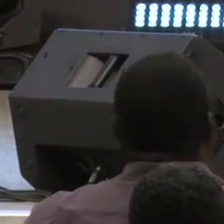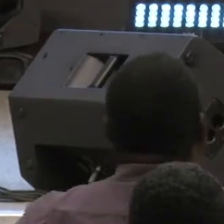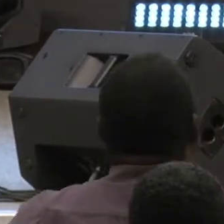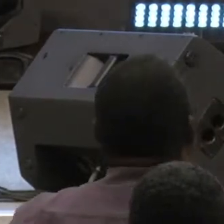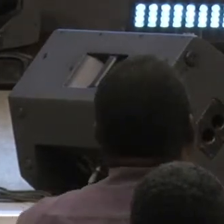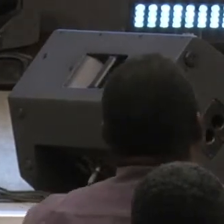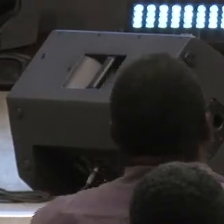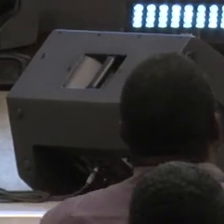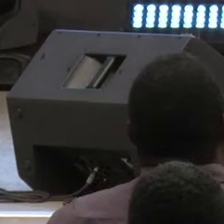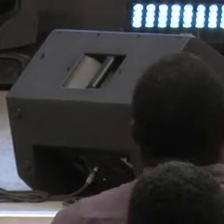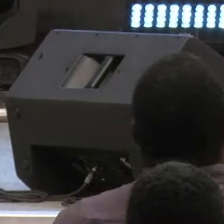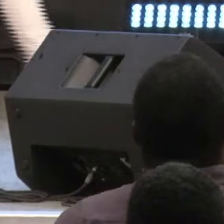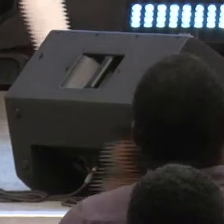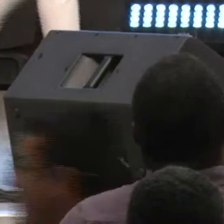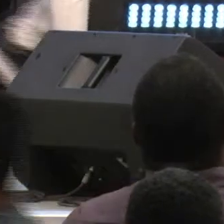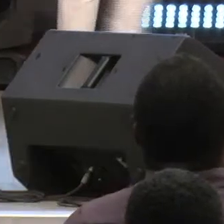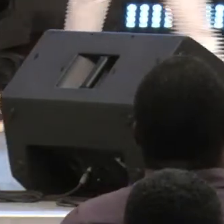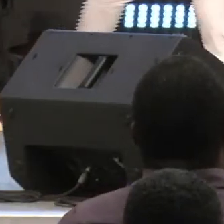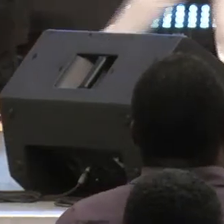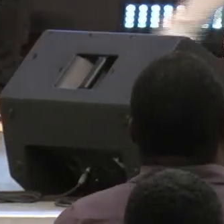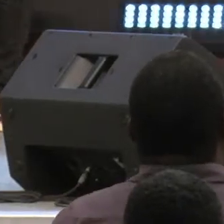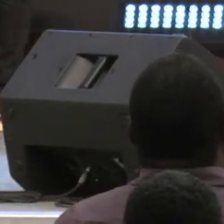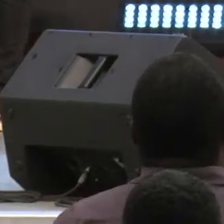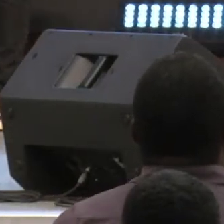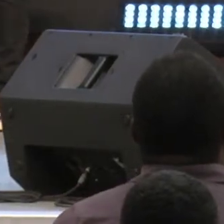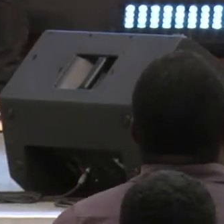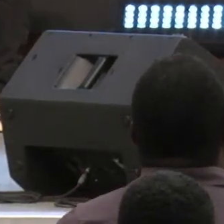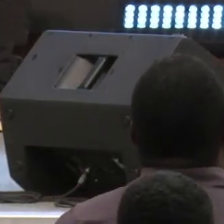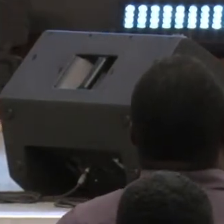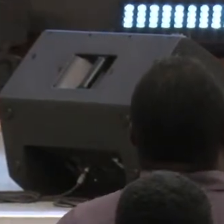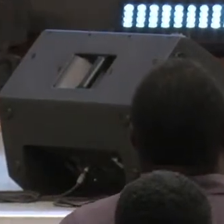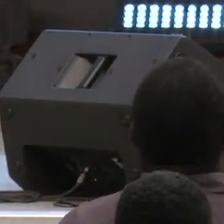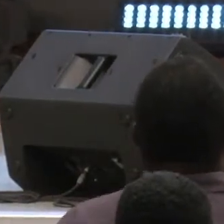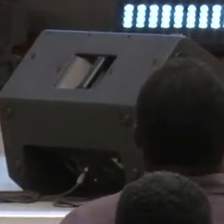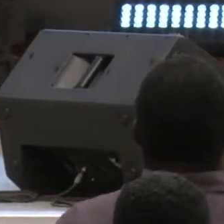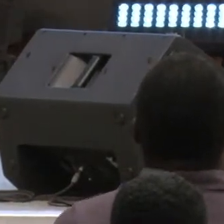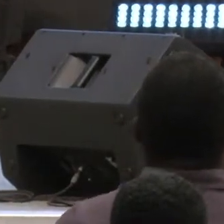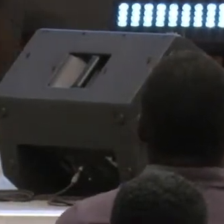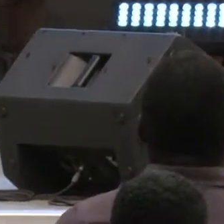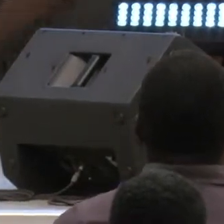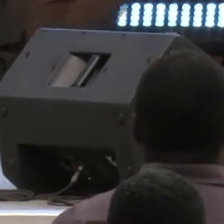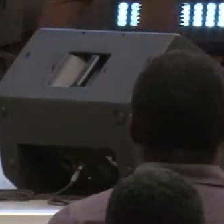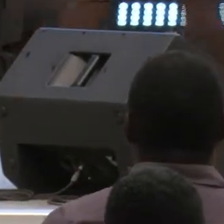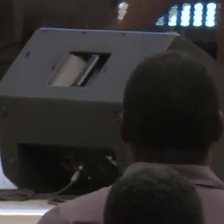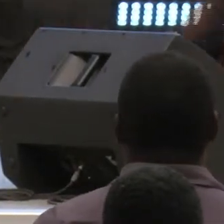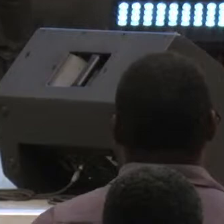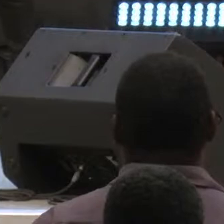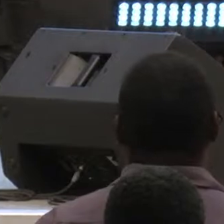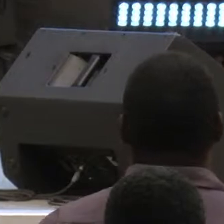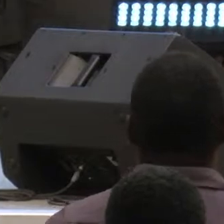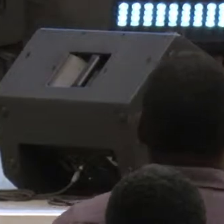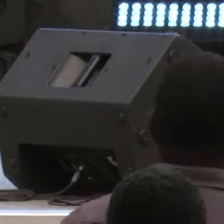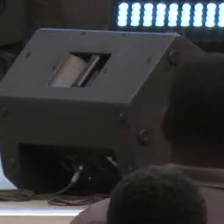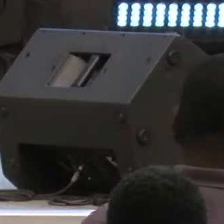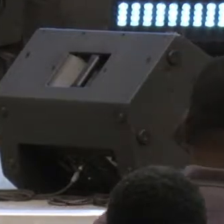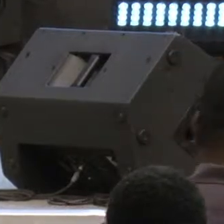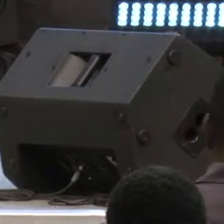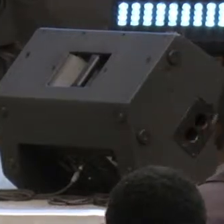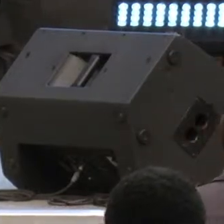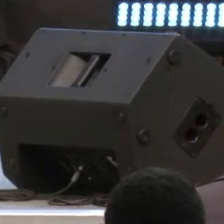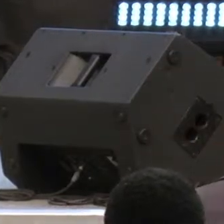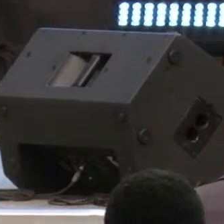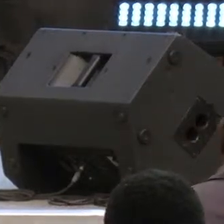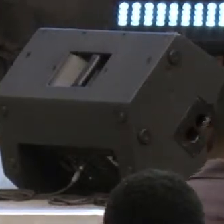intempéries e veio buscar a face de Deus, Deus vai fazer maravilhas na tua vida. Fecha os teus olhos, vamos falar com